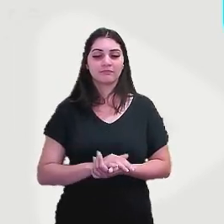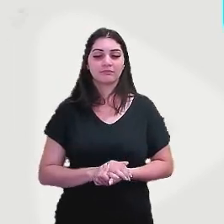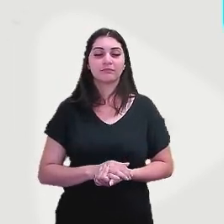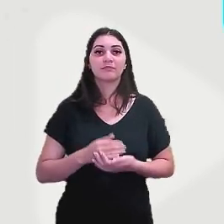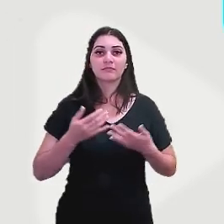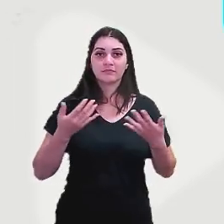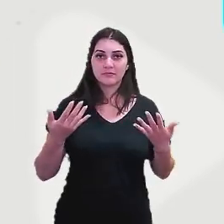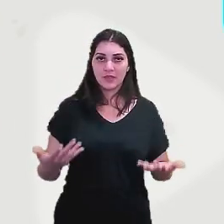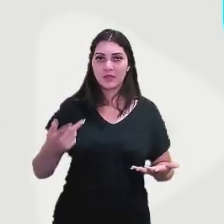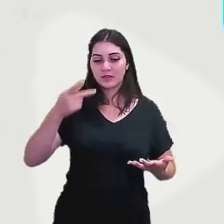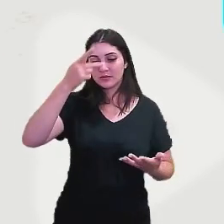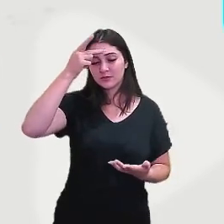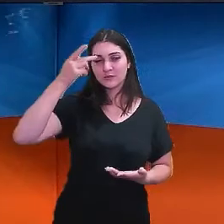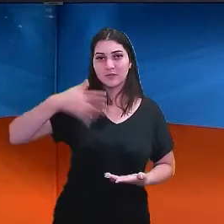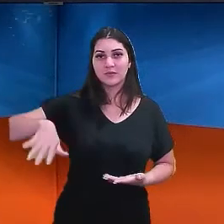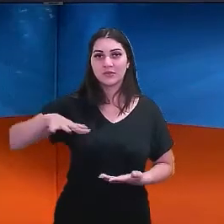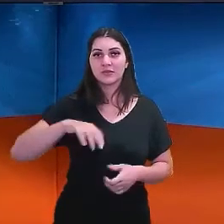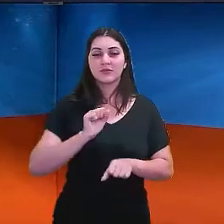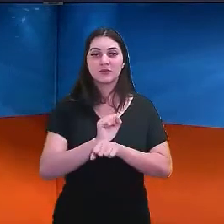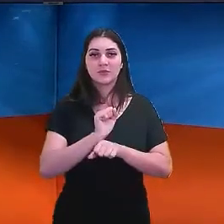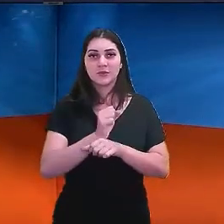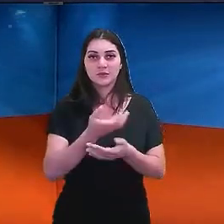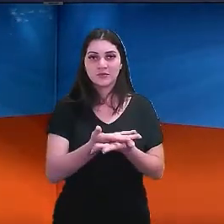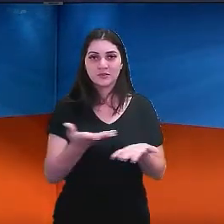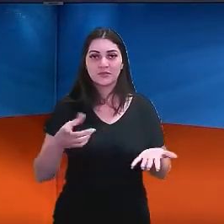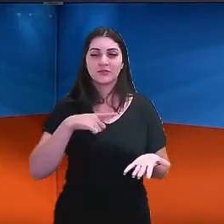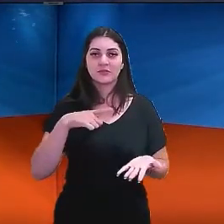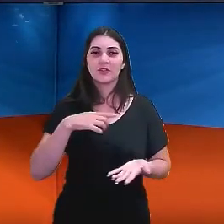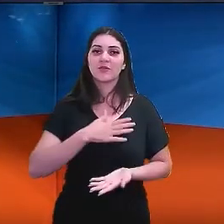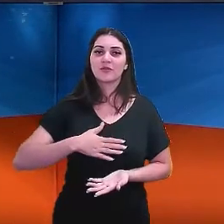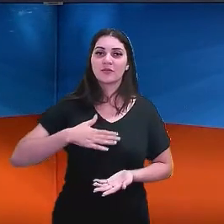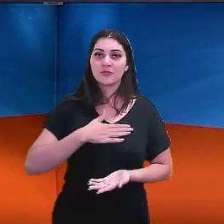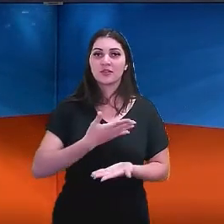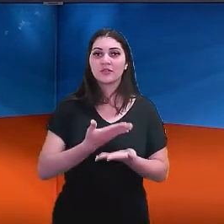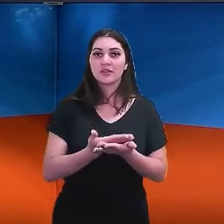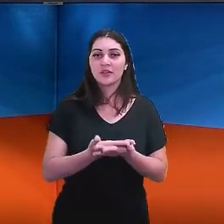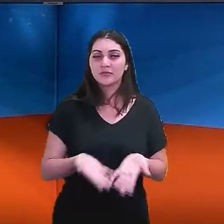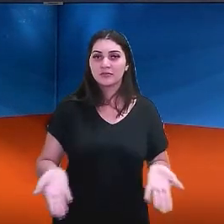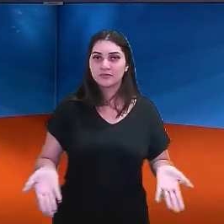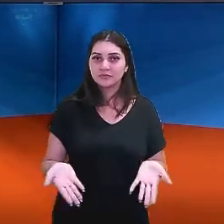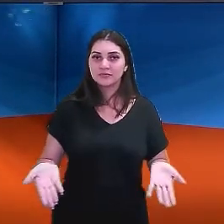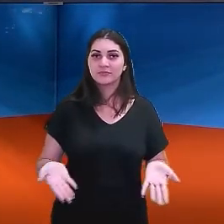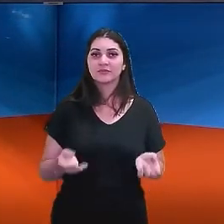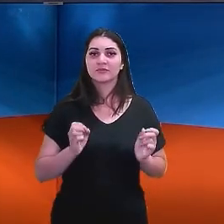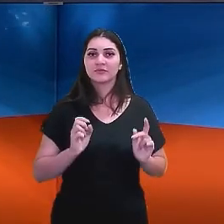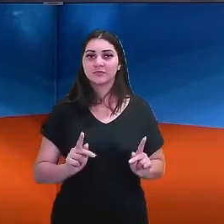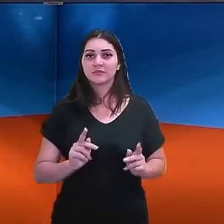um livro ou algum caderno, e ela pergunta para o Cascão: